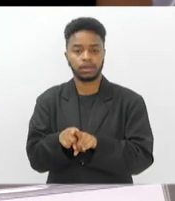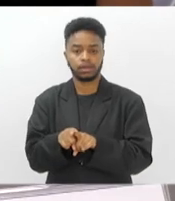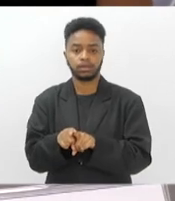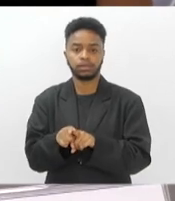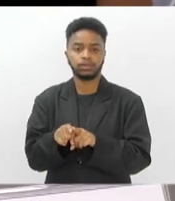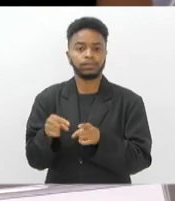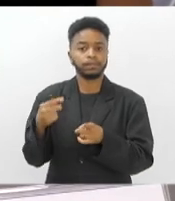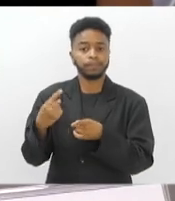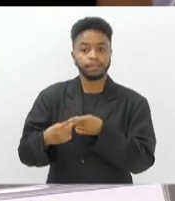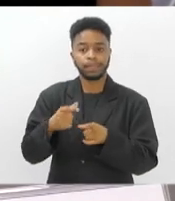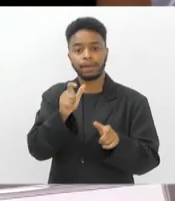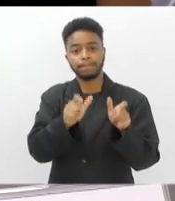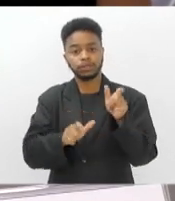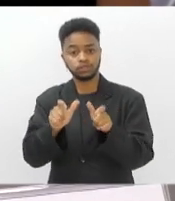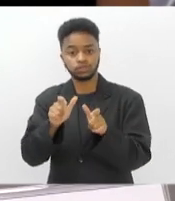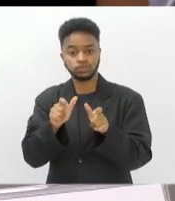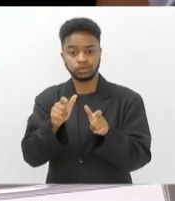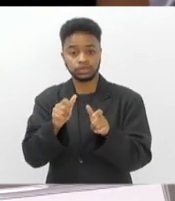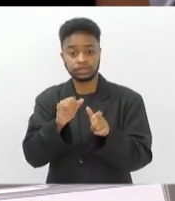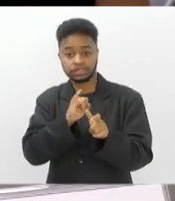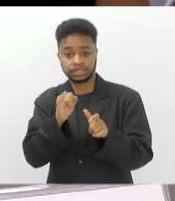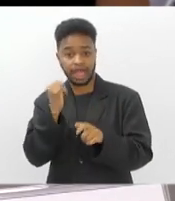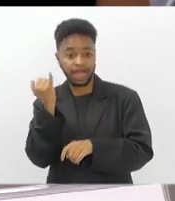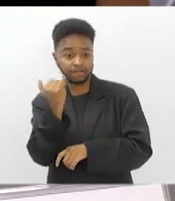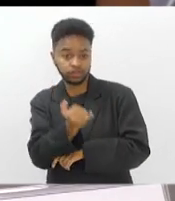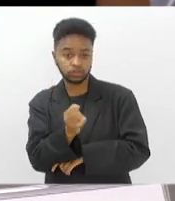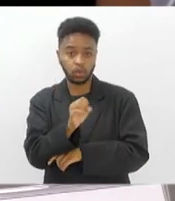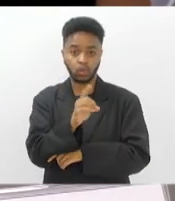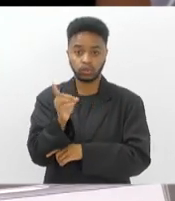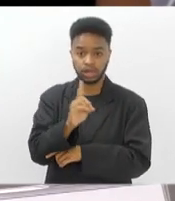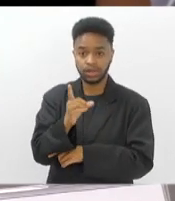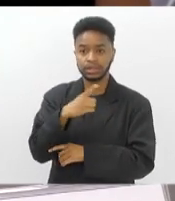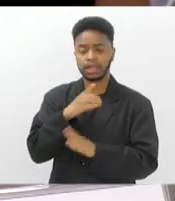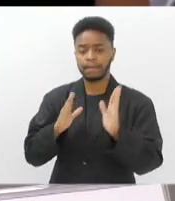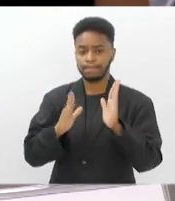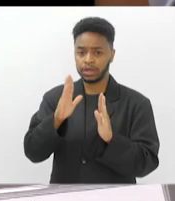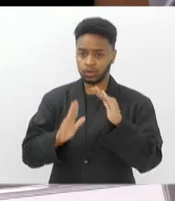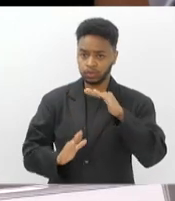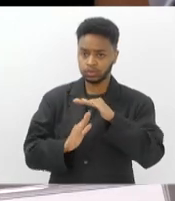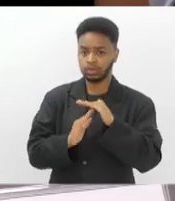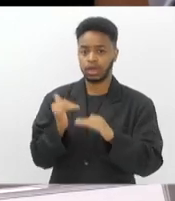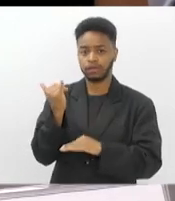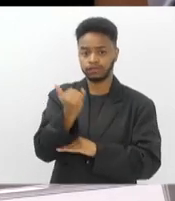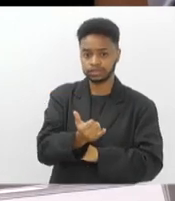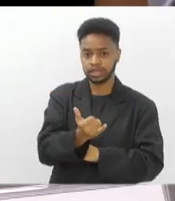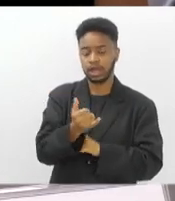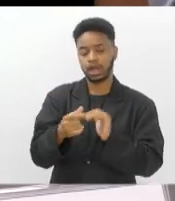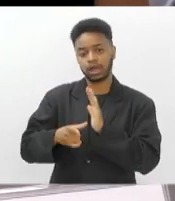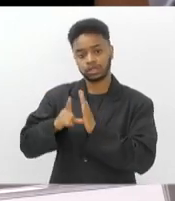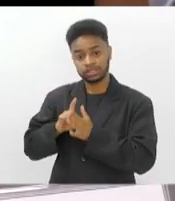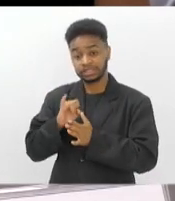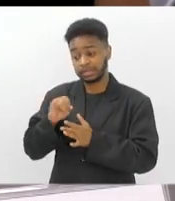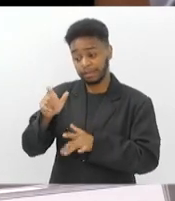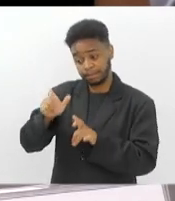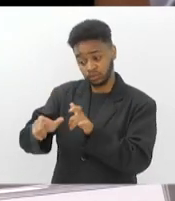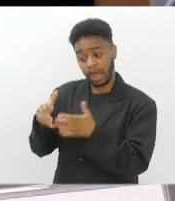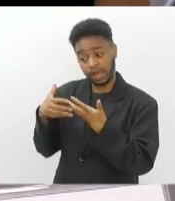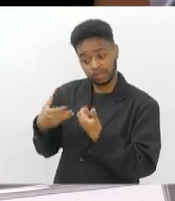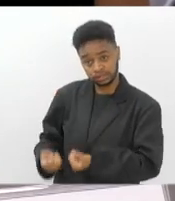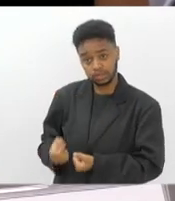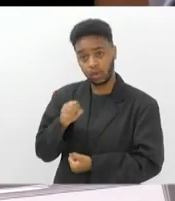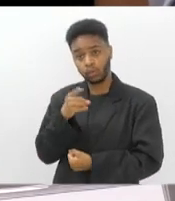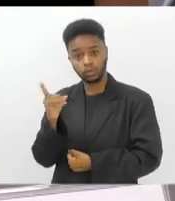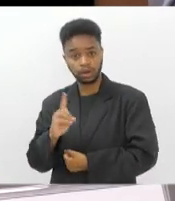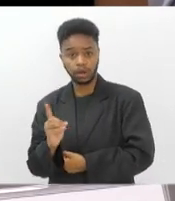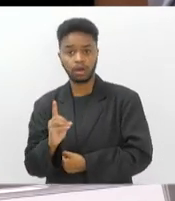as pessoas foram comunicadas né tiveram prazo para se Man é exatamente aceitaram né se aceitaram